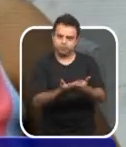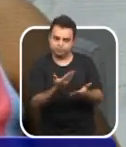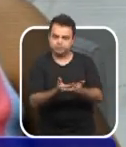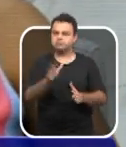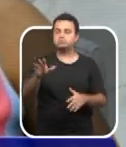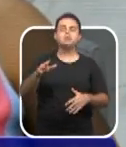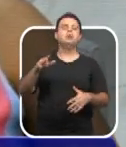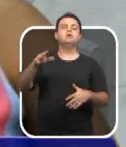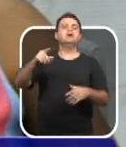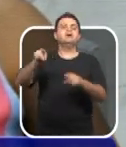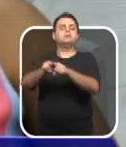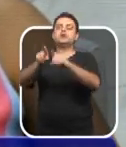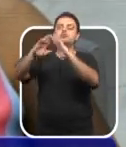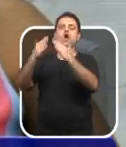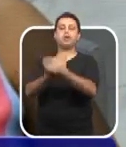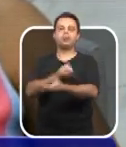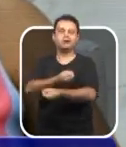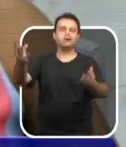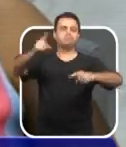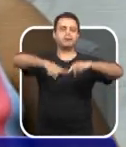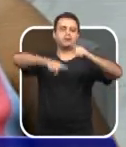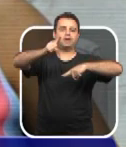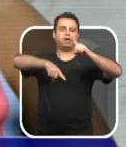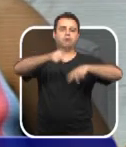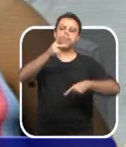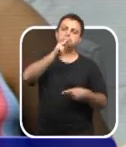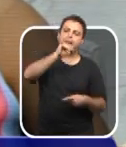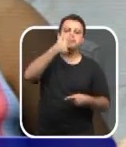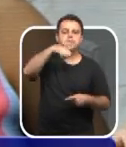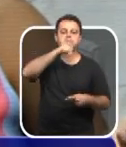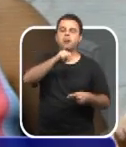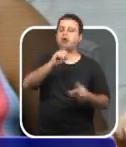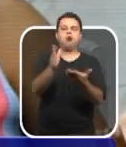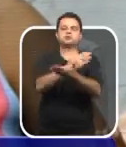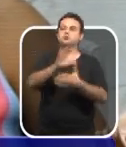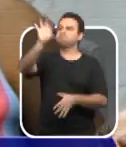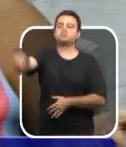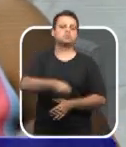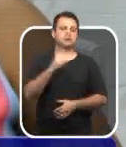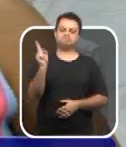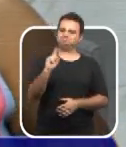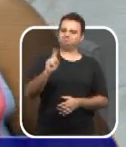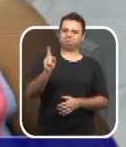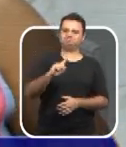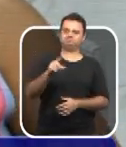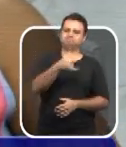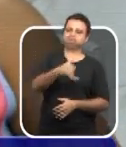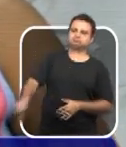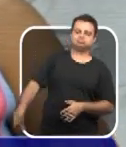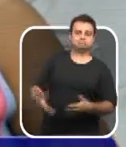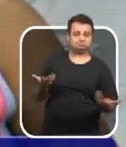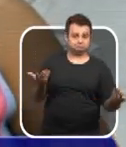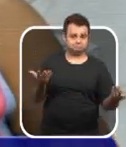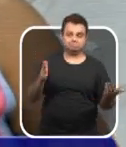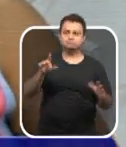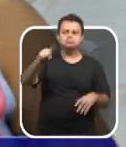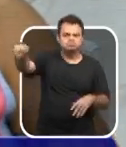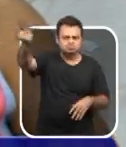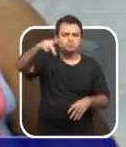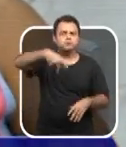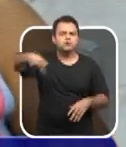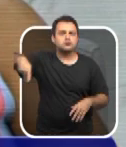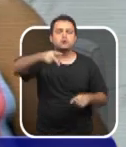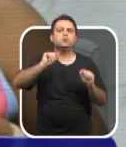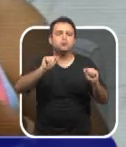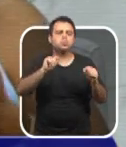retirar o material na escola, embora fosse, né, estivesse disponível. Os professores usaram muito a tecnologia. Então,